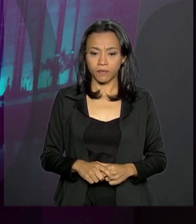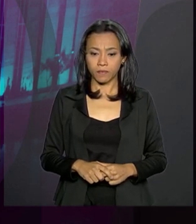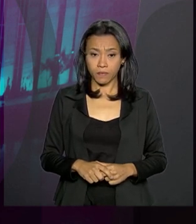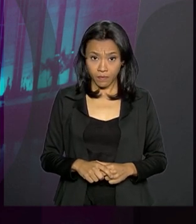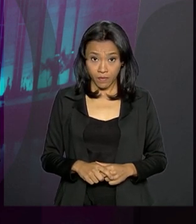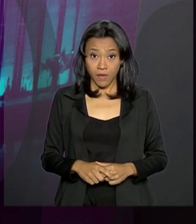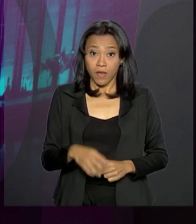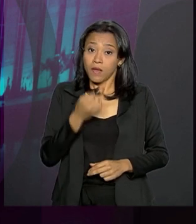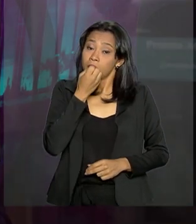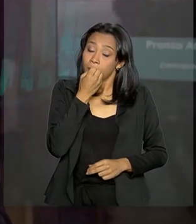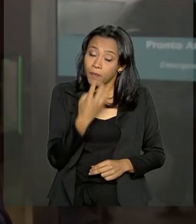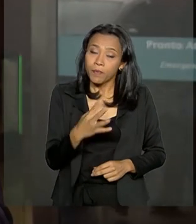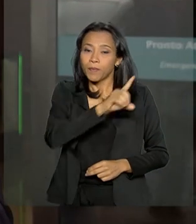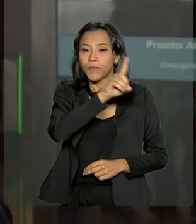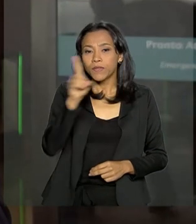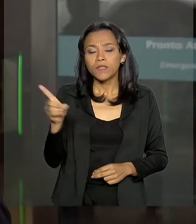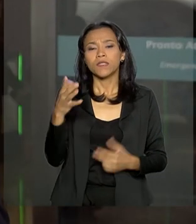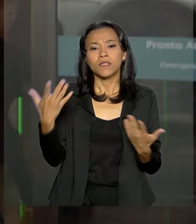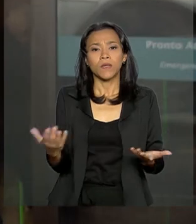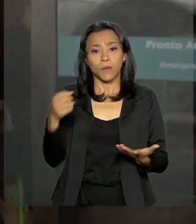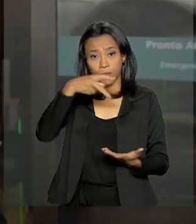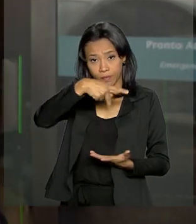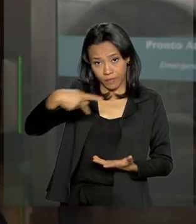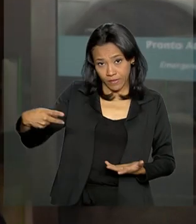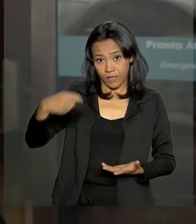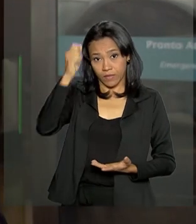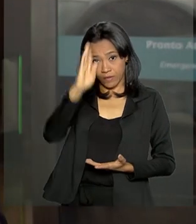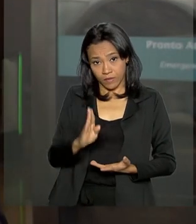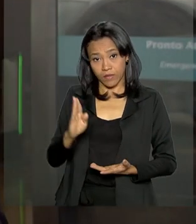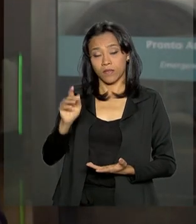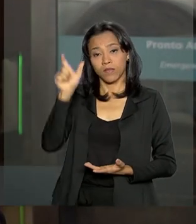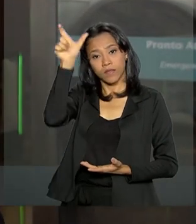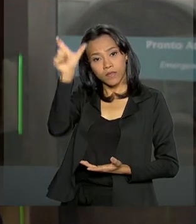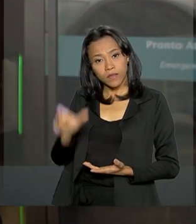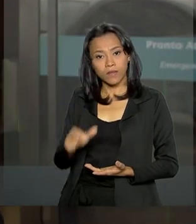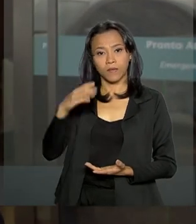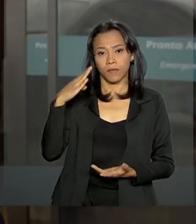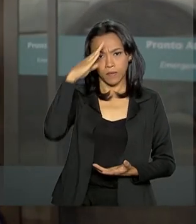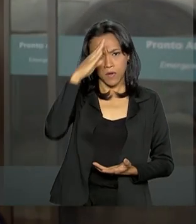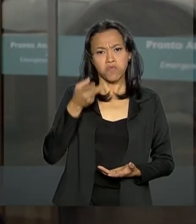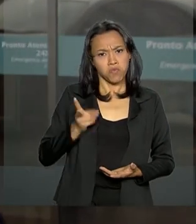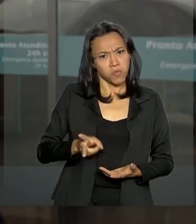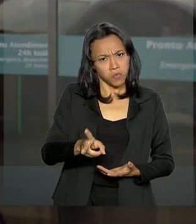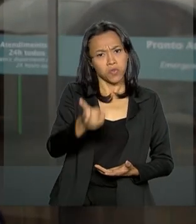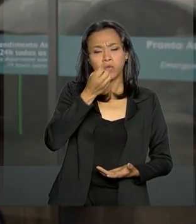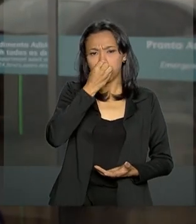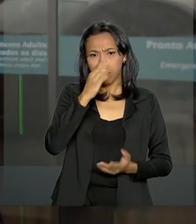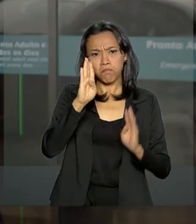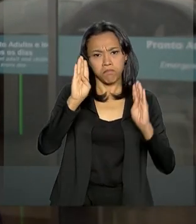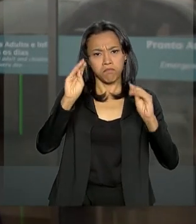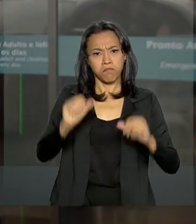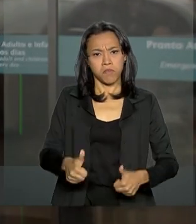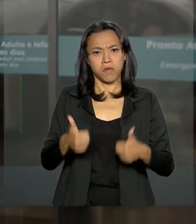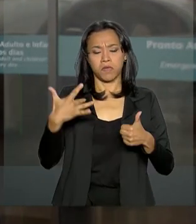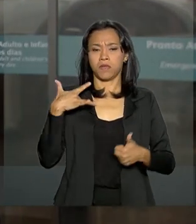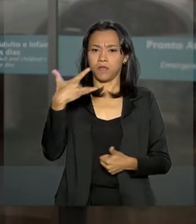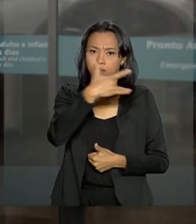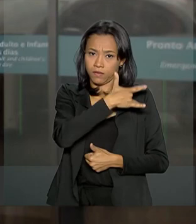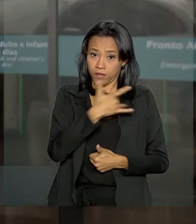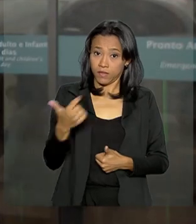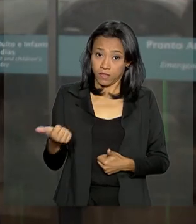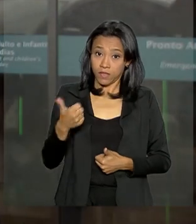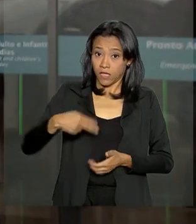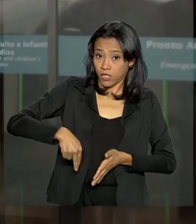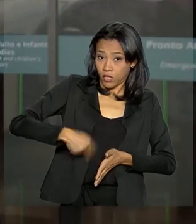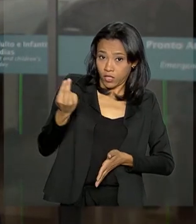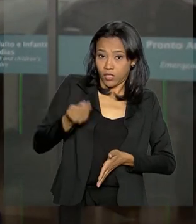Bom dia, Luciana. O presidente da República, Jair Bolsonaro, continua avançando bem na recuperação da cirurgia da